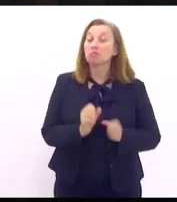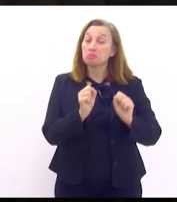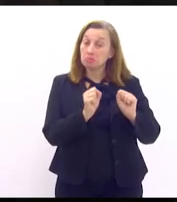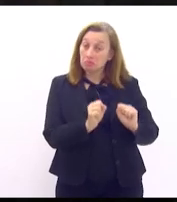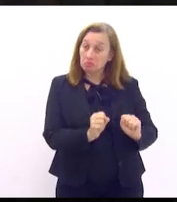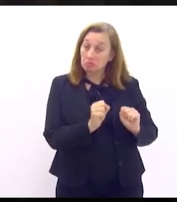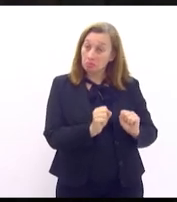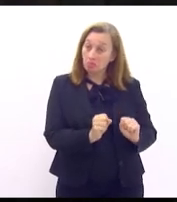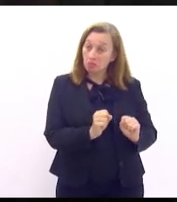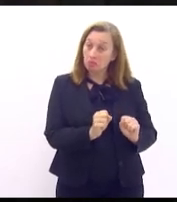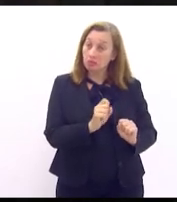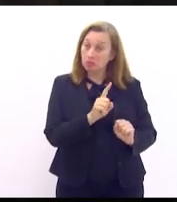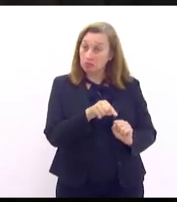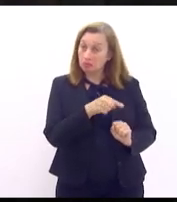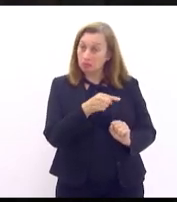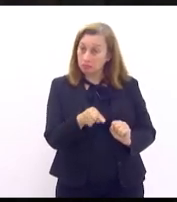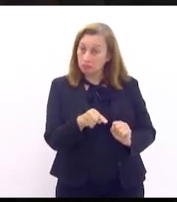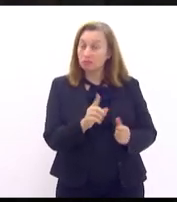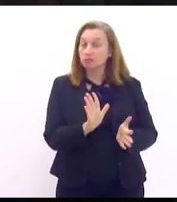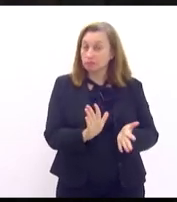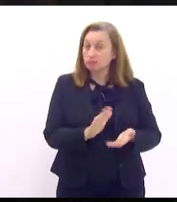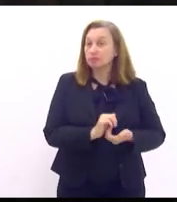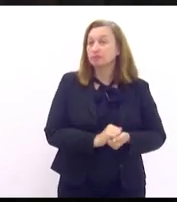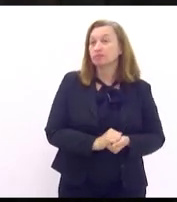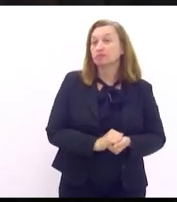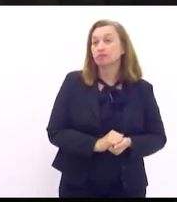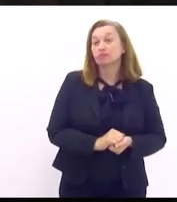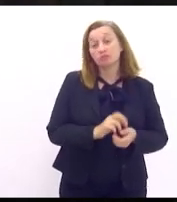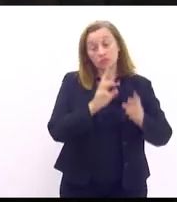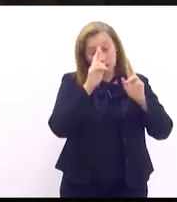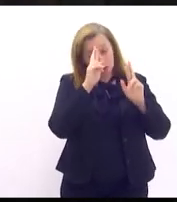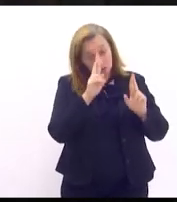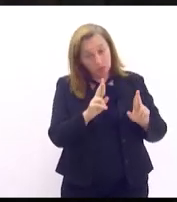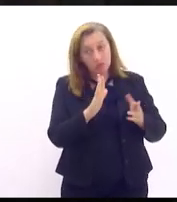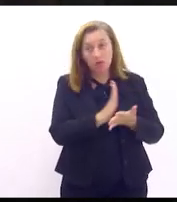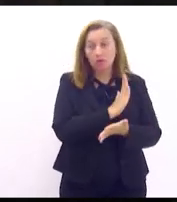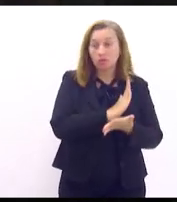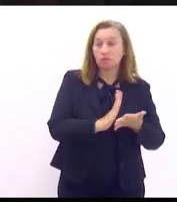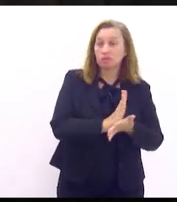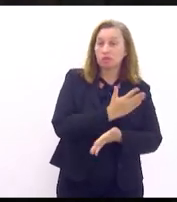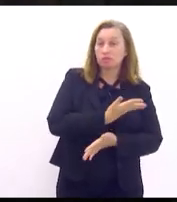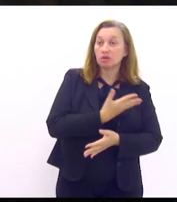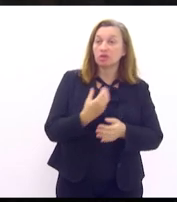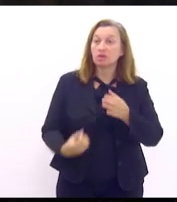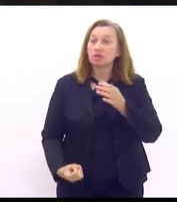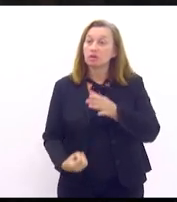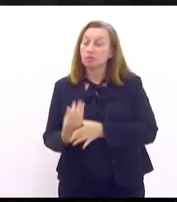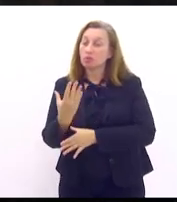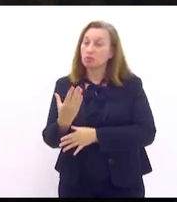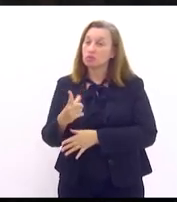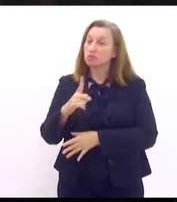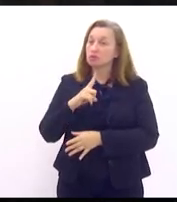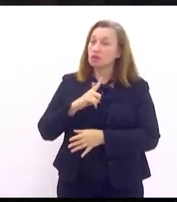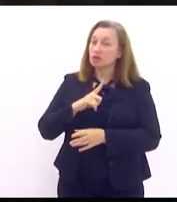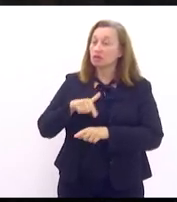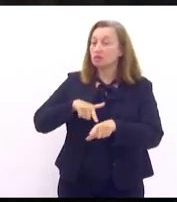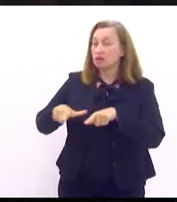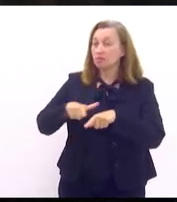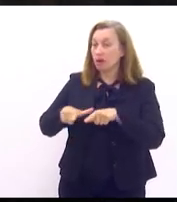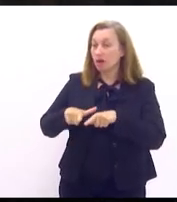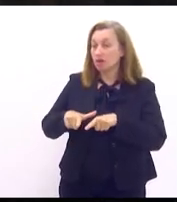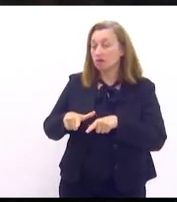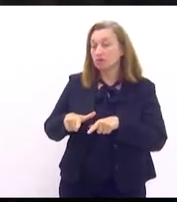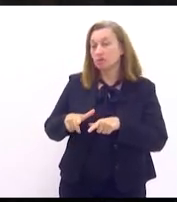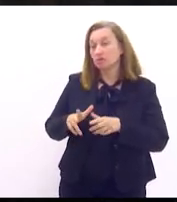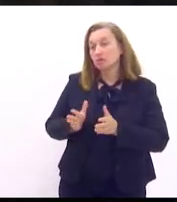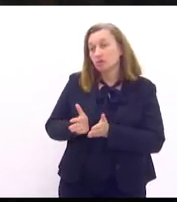taxado. É em respeito, alguns colegas que até disseram, olha, na produção se gera emprego ali, a empresa que produz